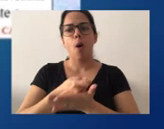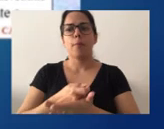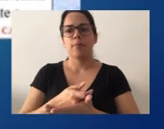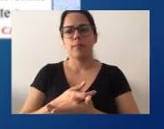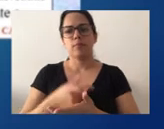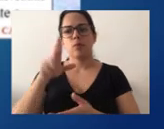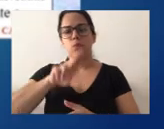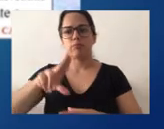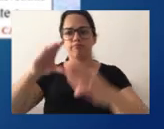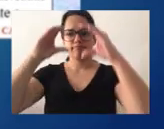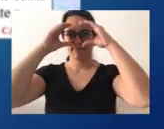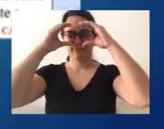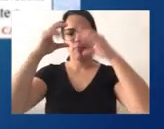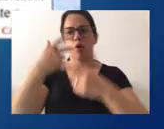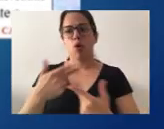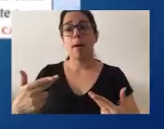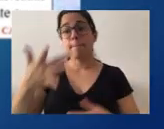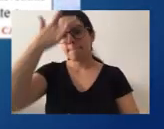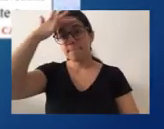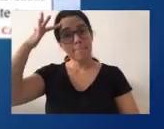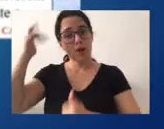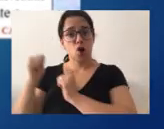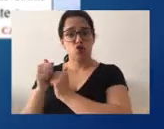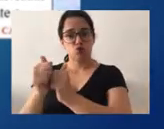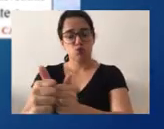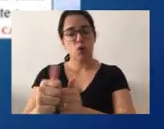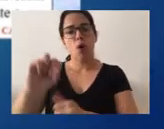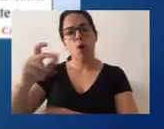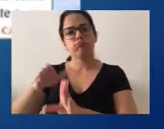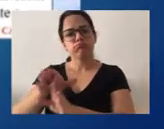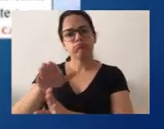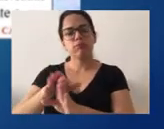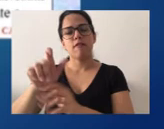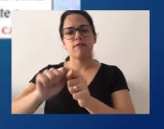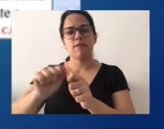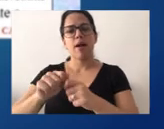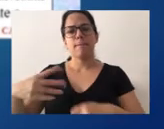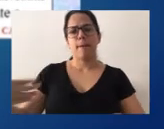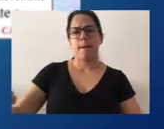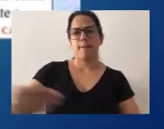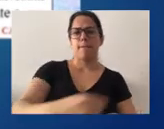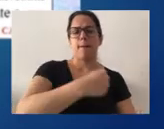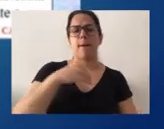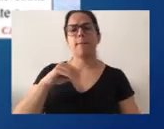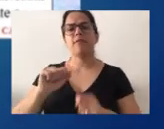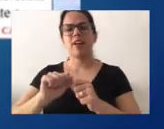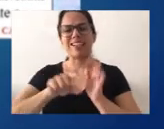individual pelos acompanhantes e auxiliares de sala durante a realização do exame que envolvam essas radiações